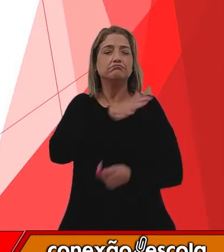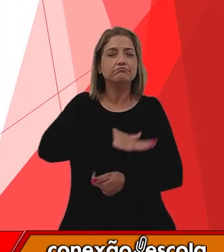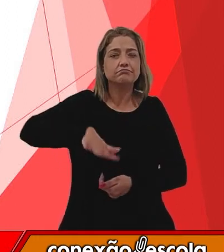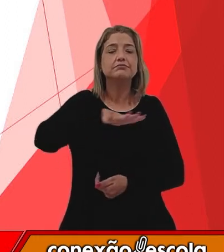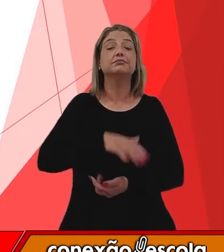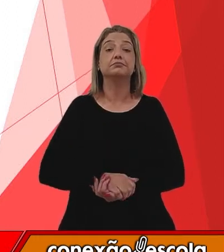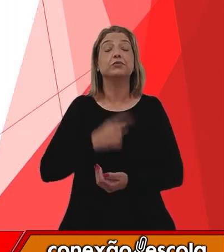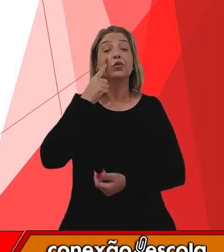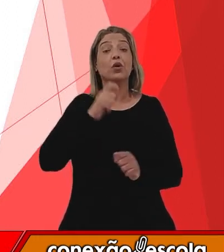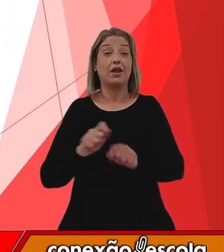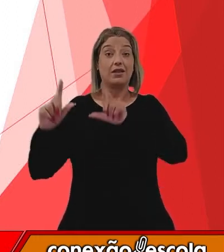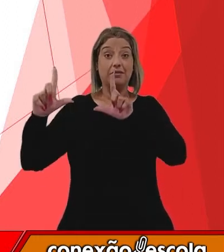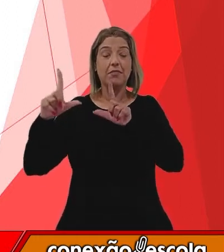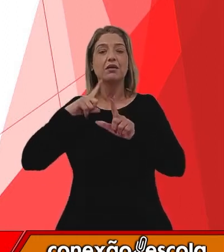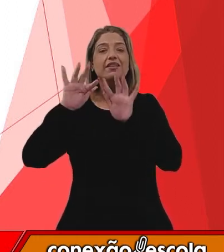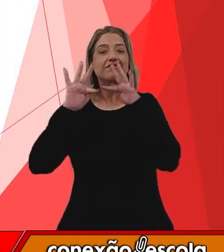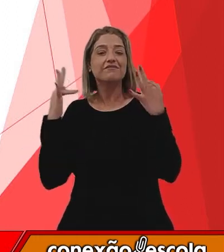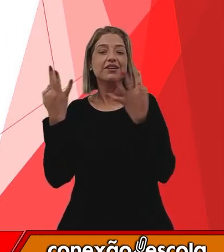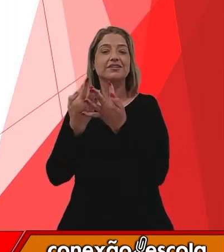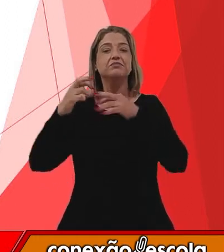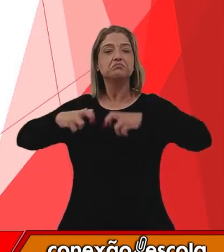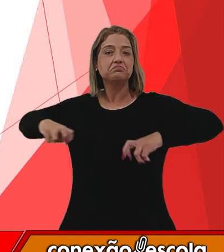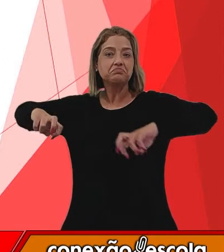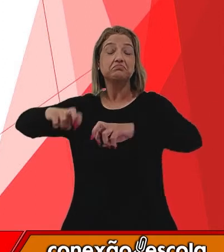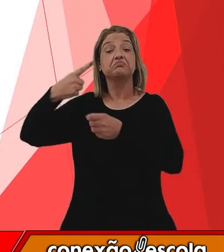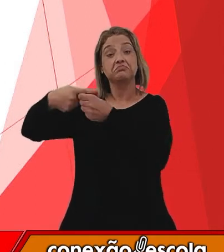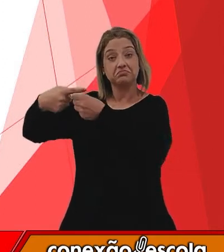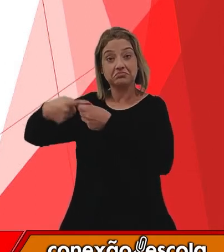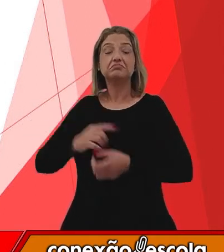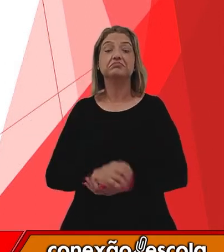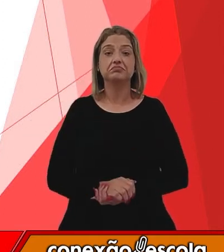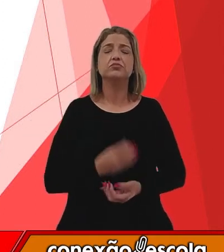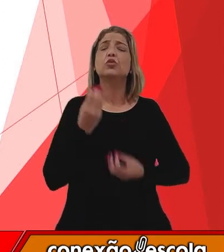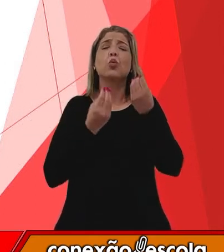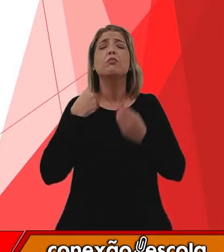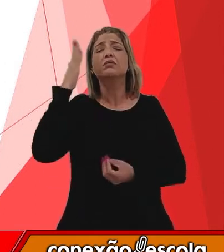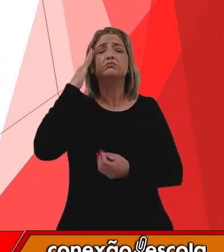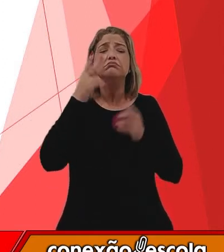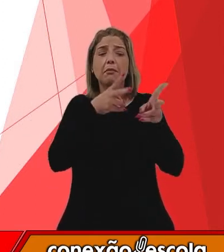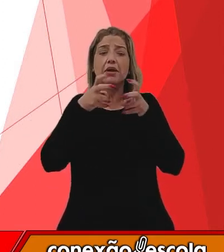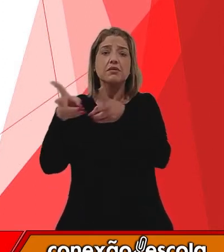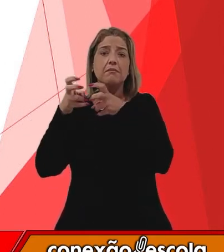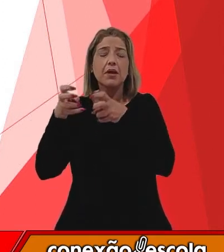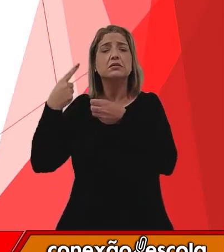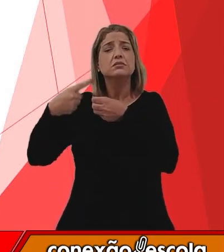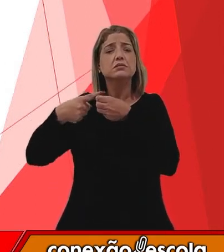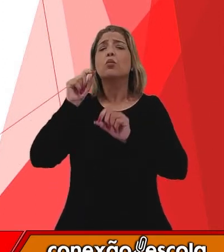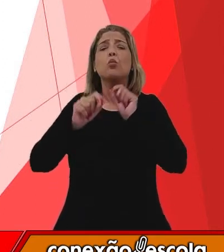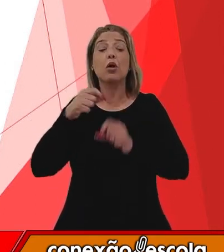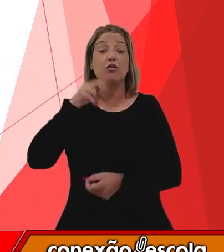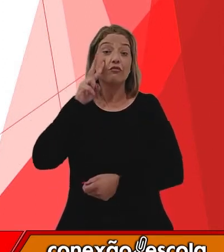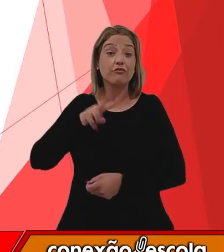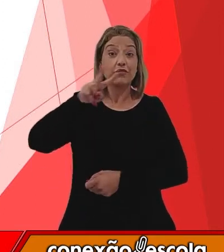a imagem ao lado, nós temos uma família na cidade. Como é que eu sei, como é que eu imaginei que é cidade? Porque eu olhei